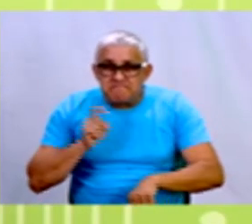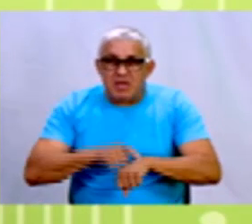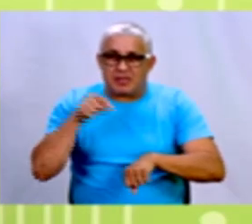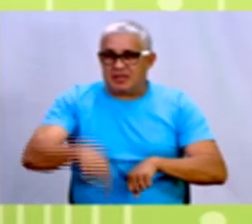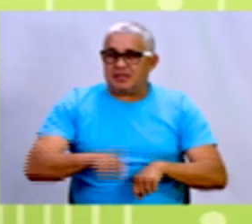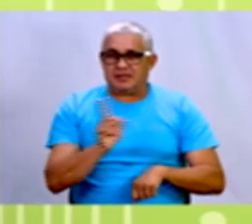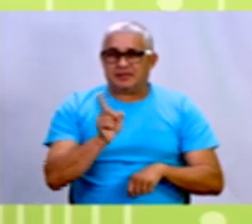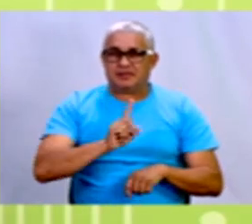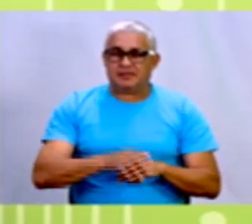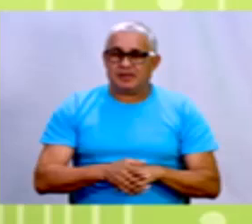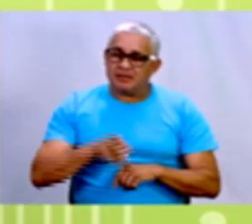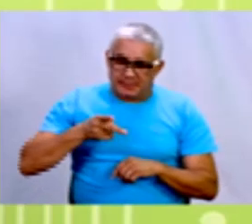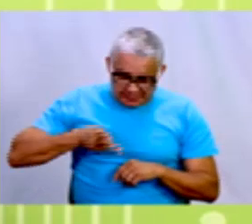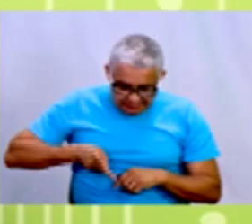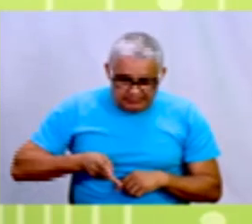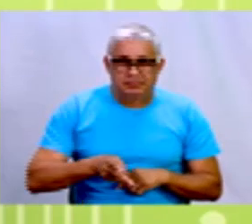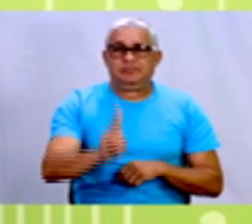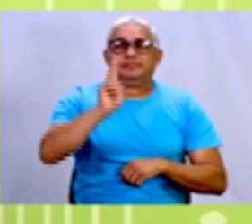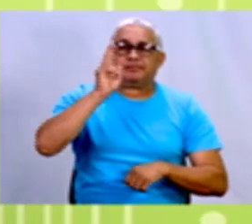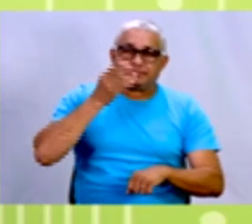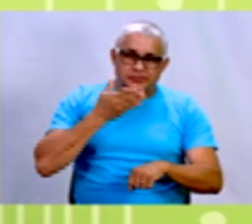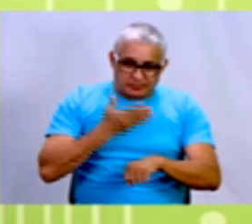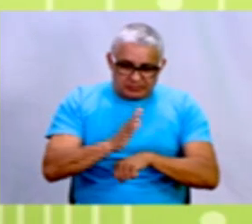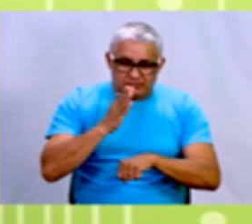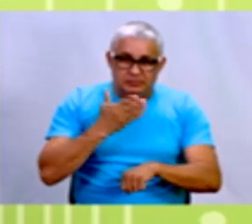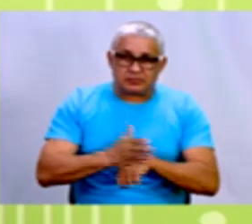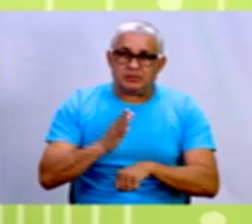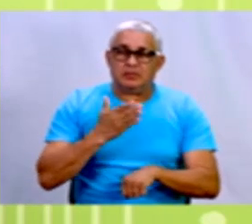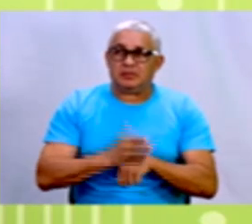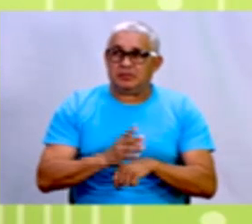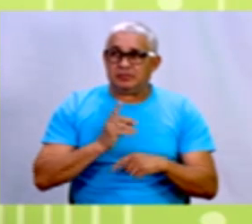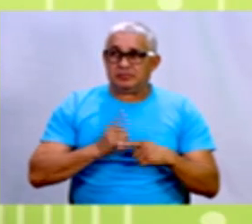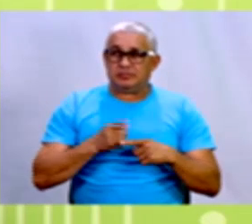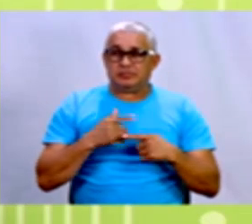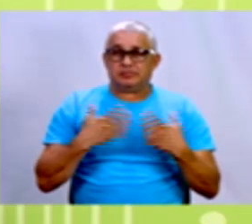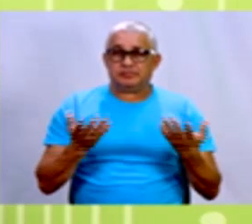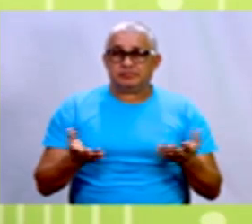vão fazer esses exercícios, vocês têm que ir praticando isso também, porque senão